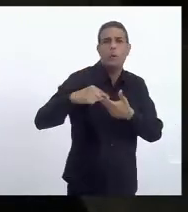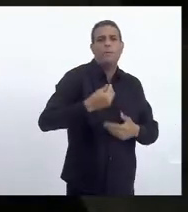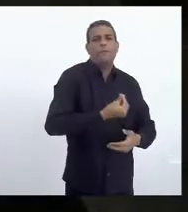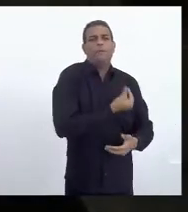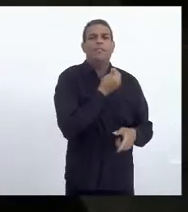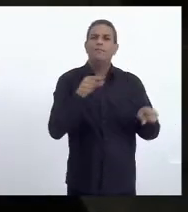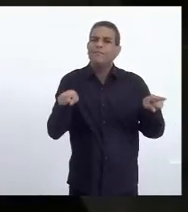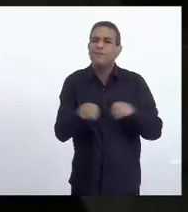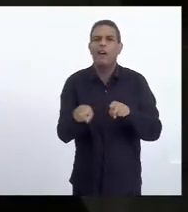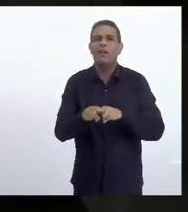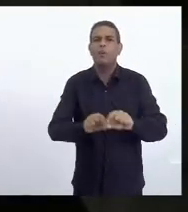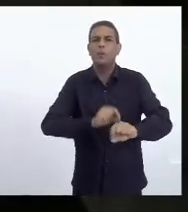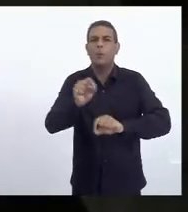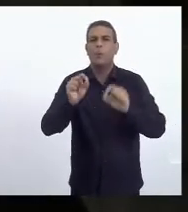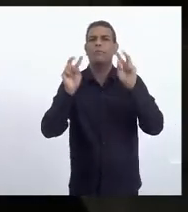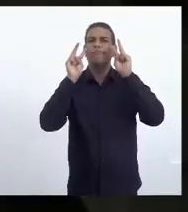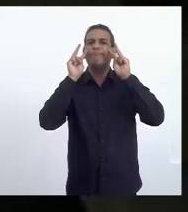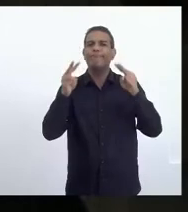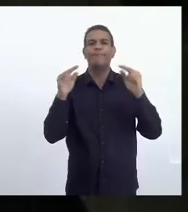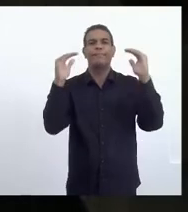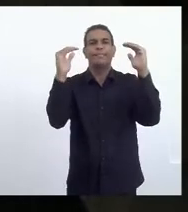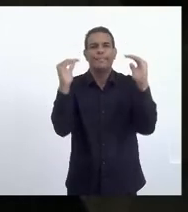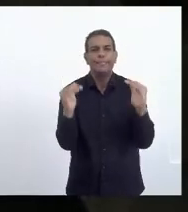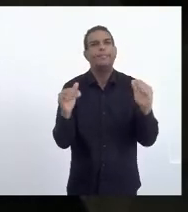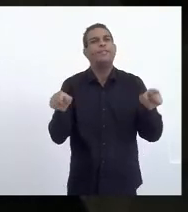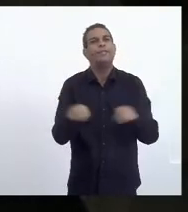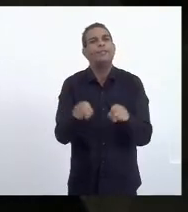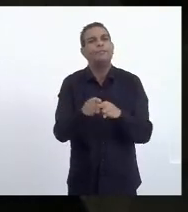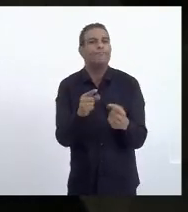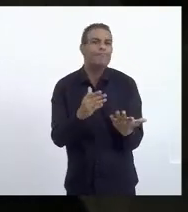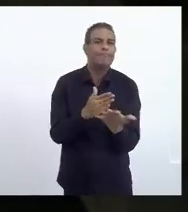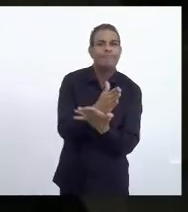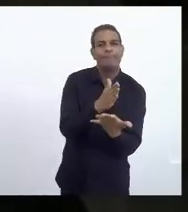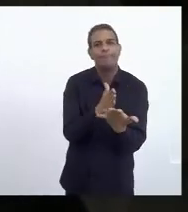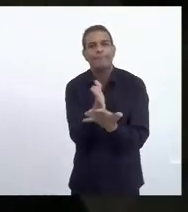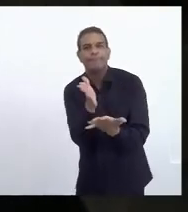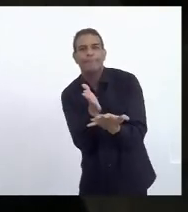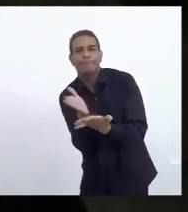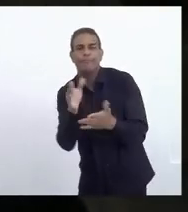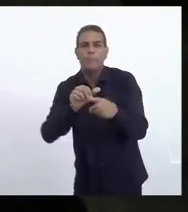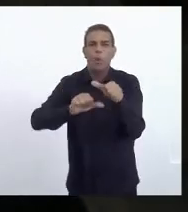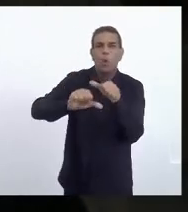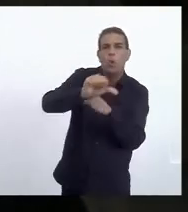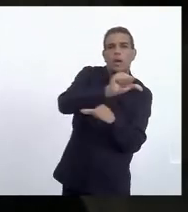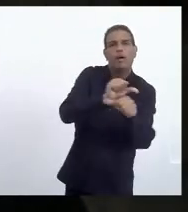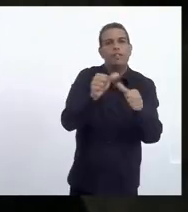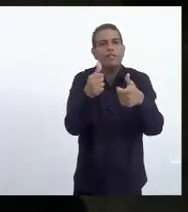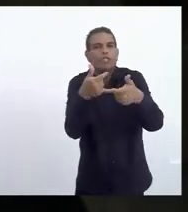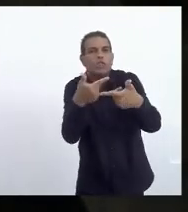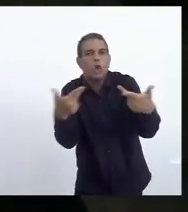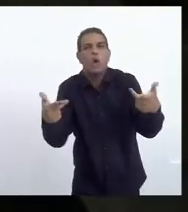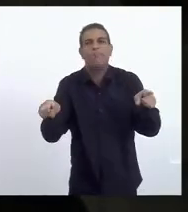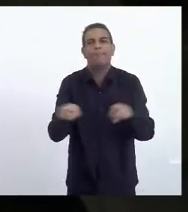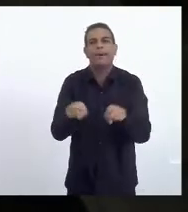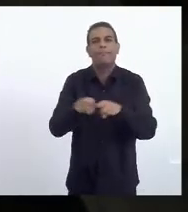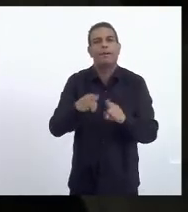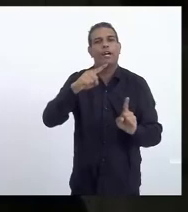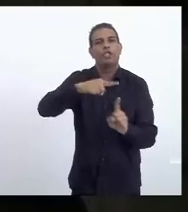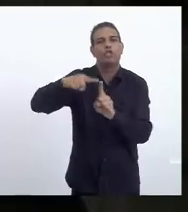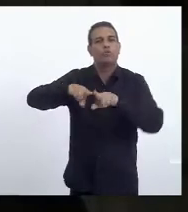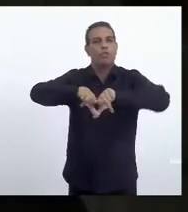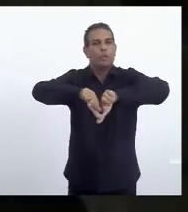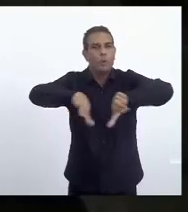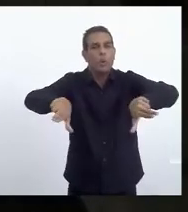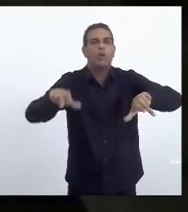vivos sobre diante das circunstâncias de mudanças climáticas diante de circunstâncias de vários